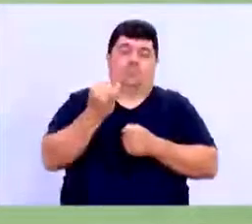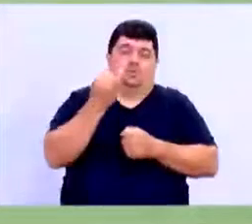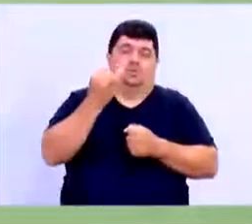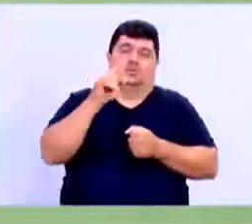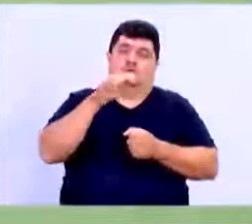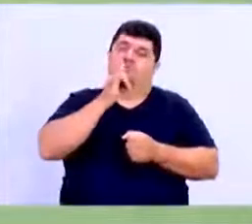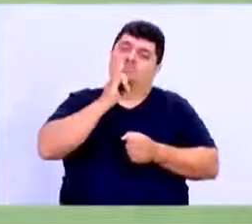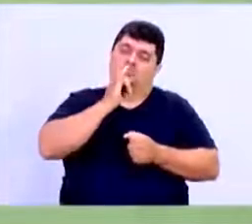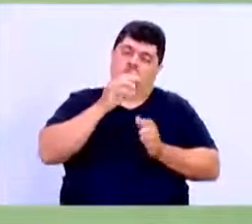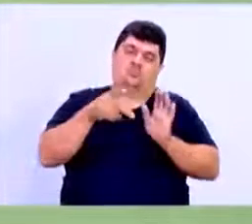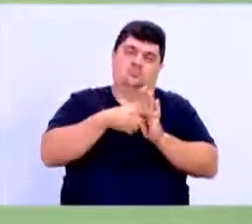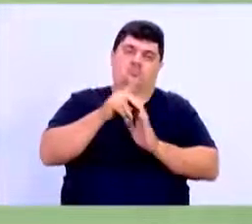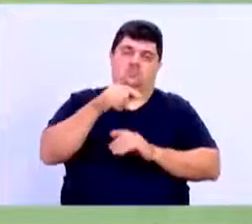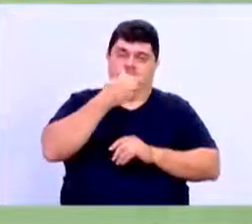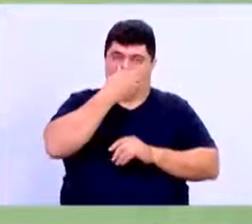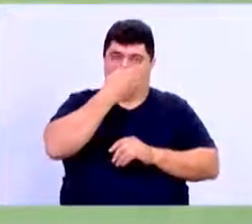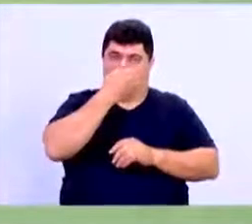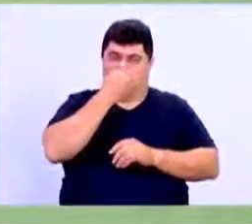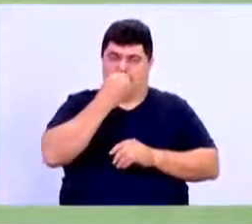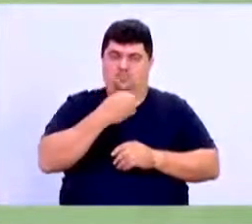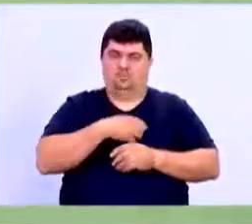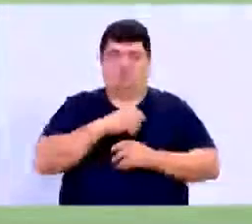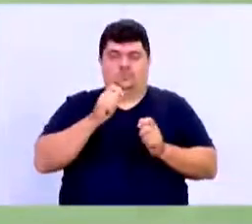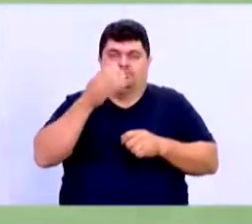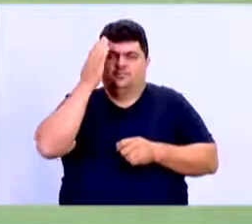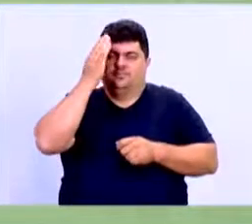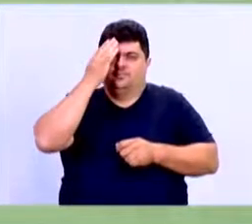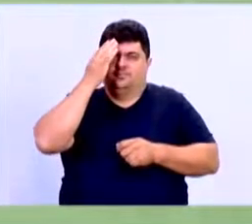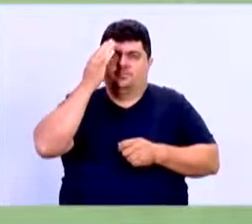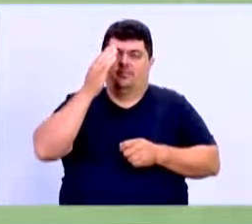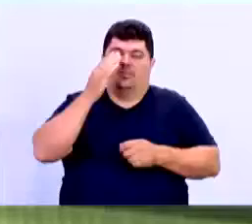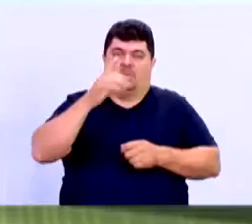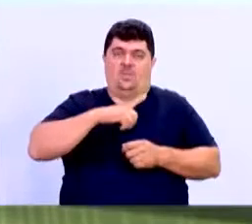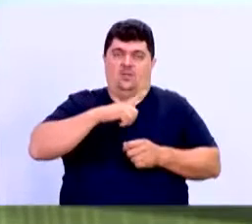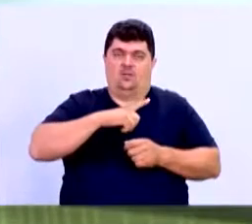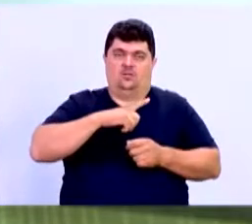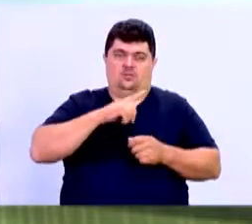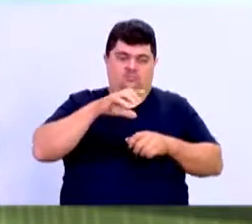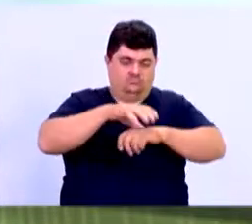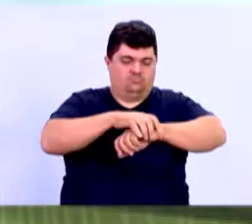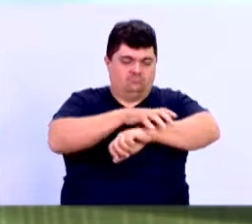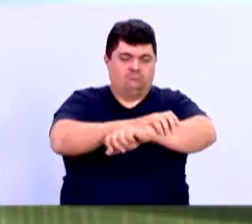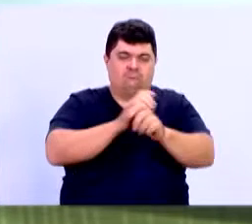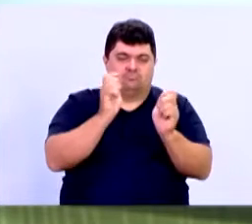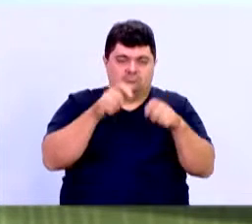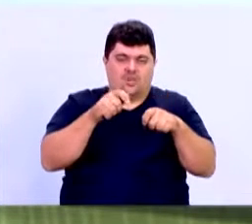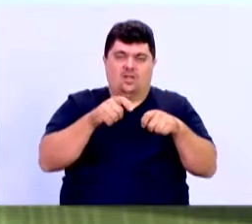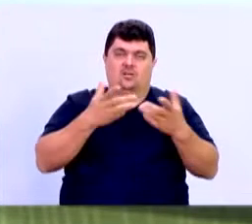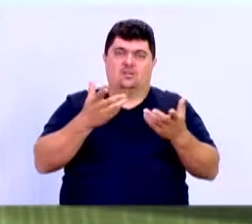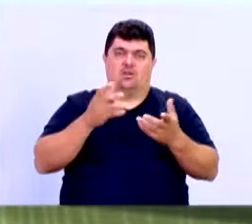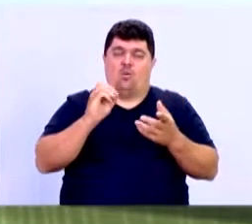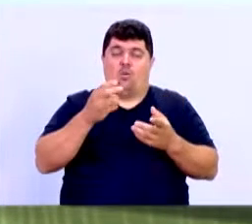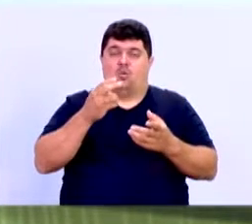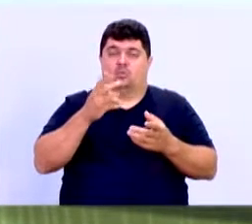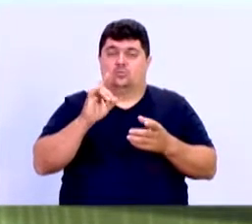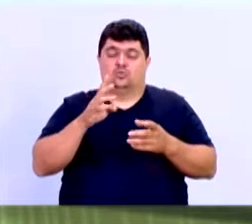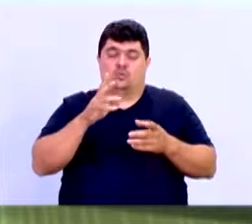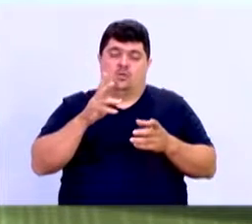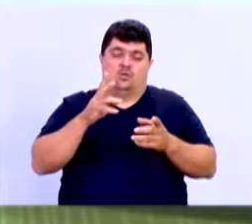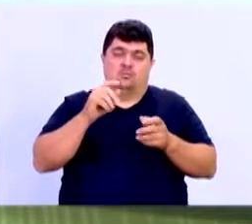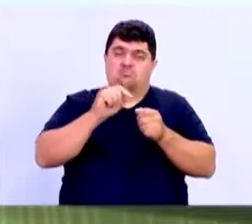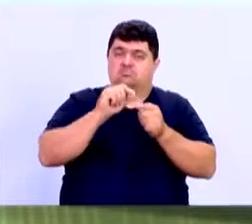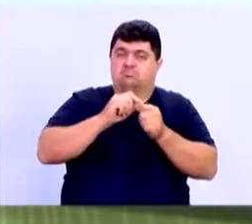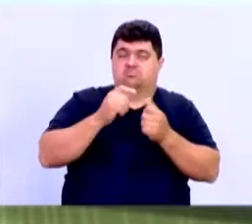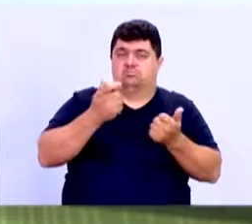de entidades. A gente entende, então, que existe o físico, que é algo que eu posso tocar, um carro, ou algo abstrato, que pode ser uma